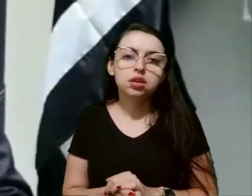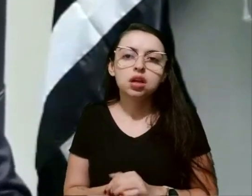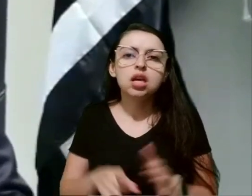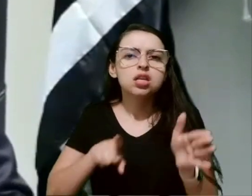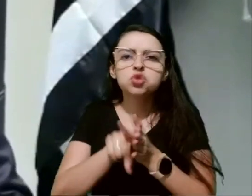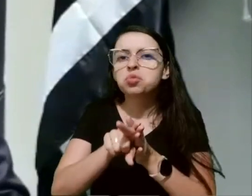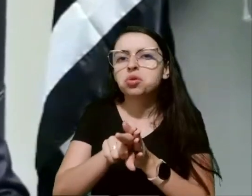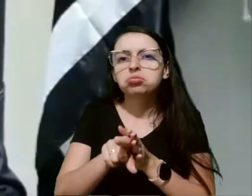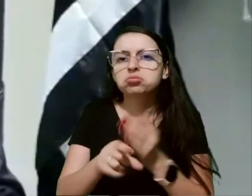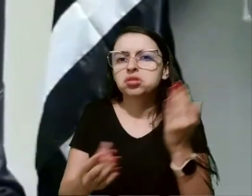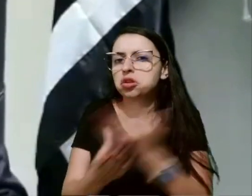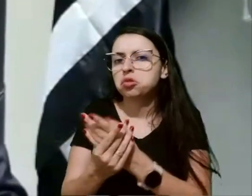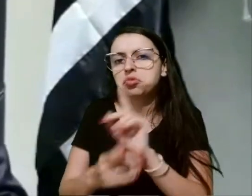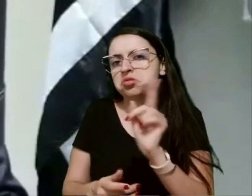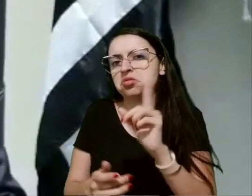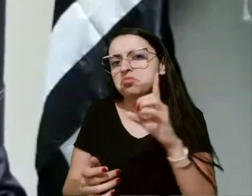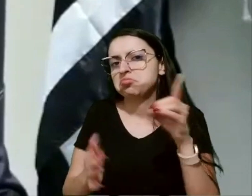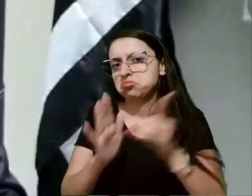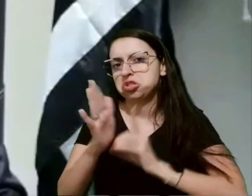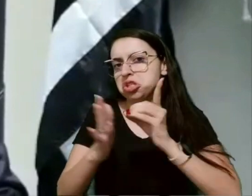pergunta não é jurídica.